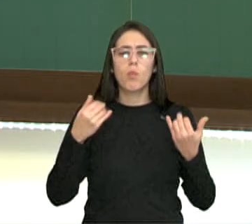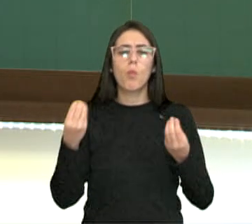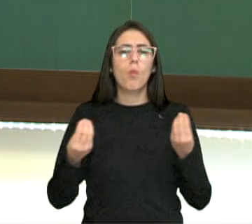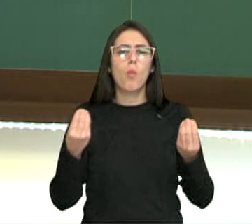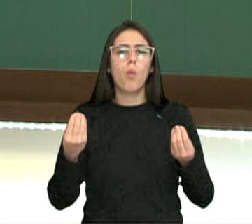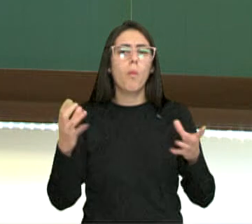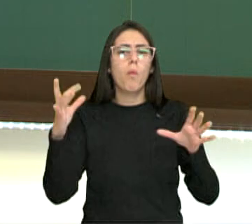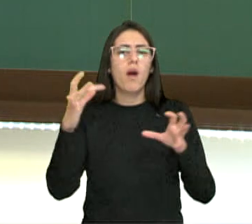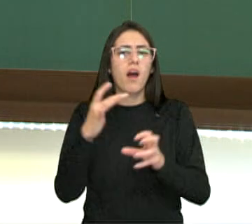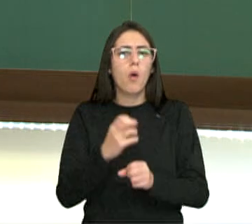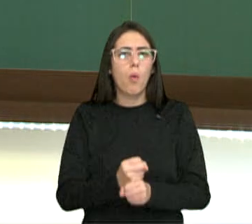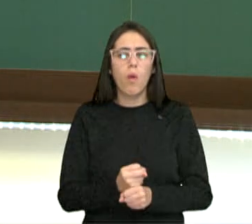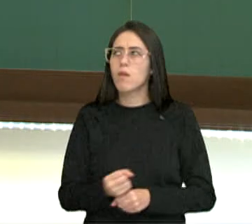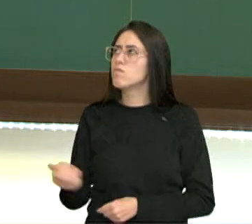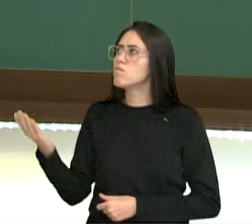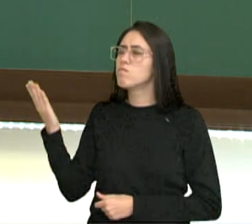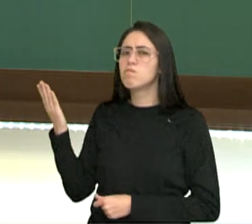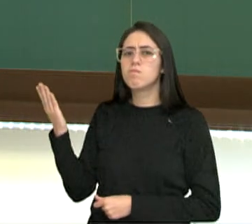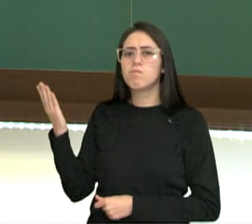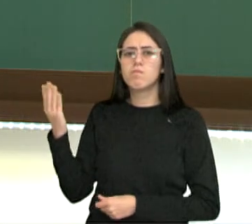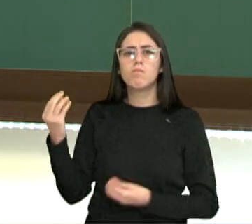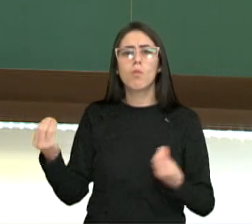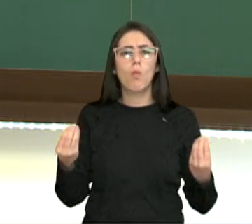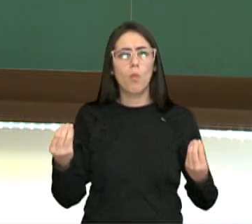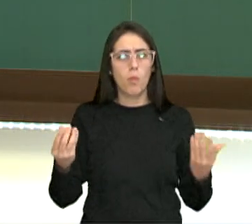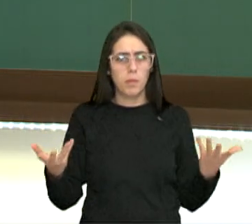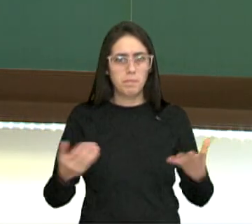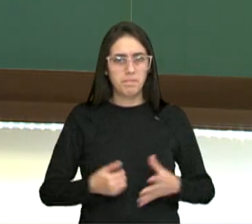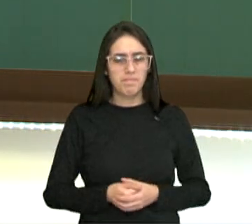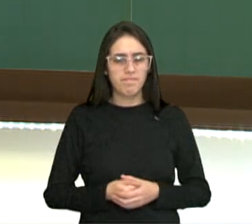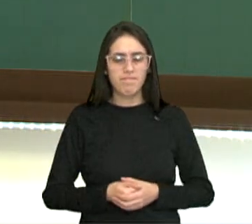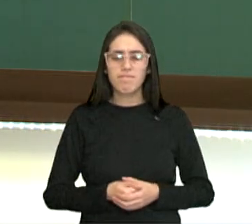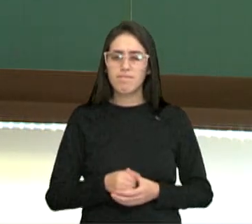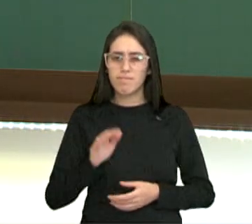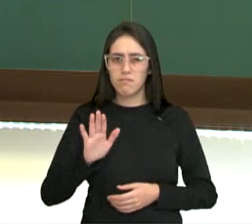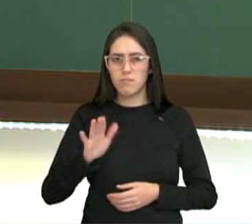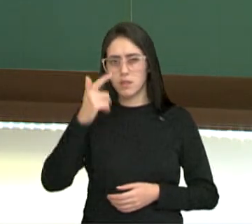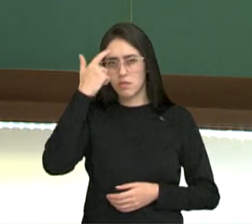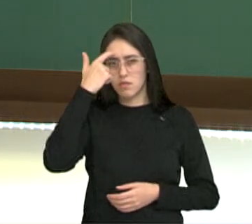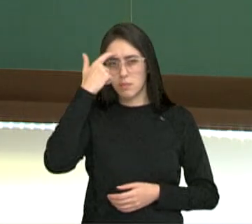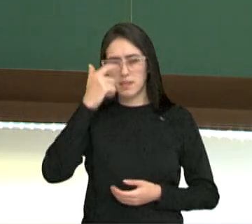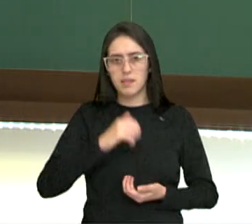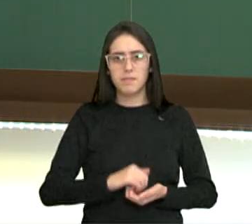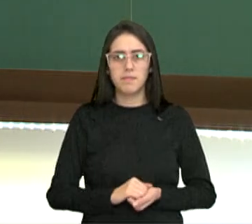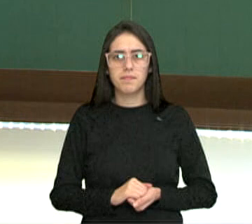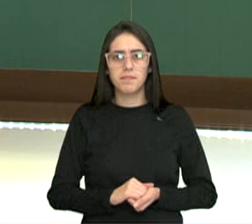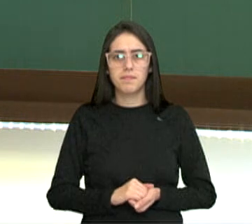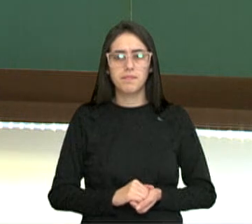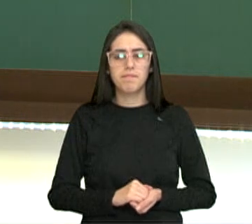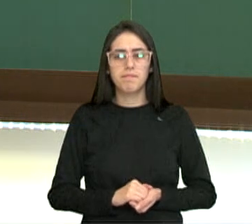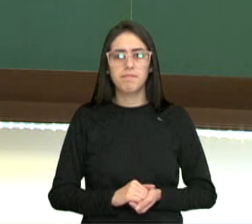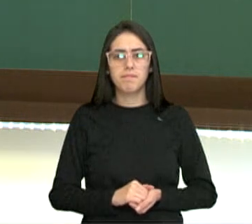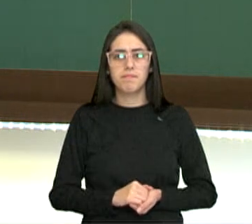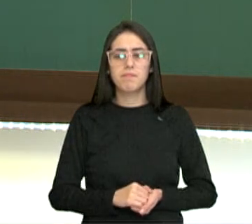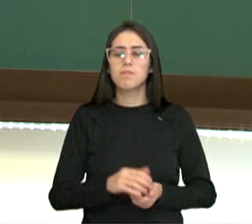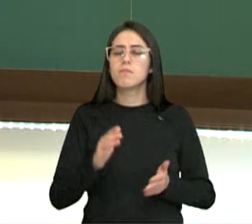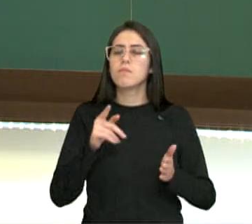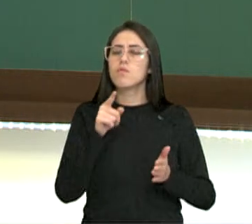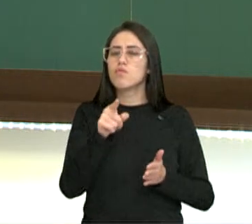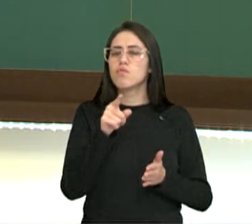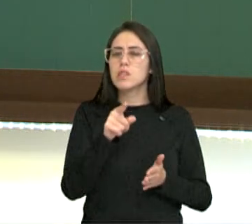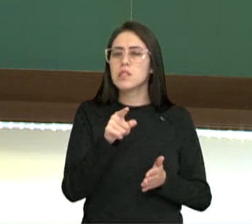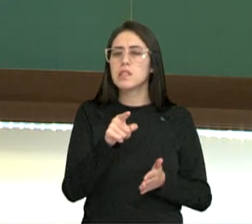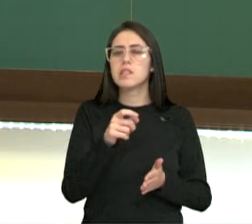média aritmética ponderada? Vamos pensar um pouquinho. Quantas vezes você